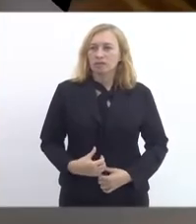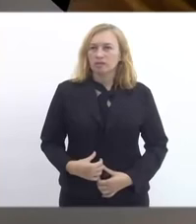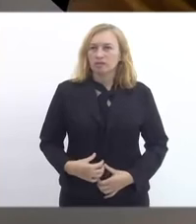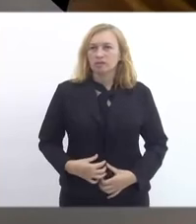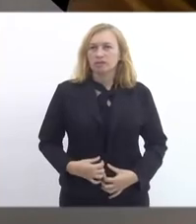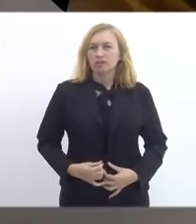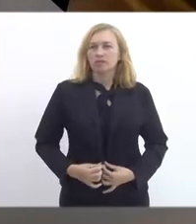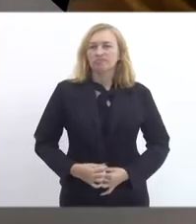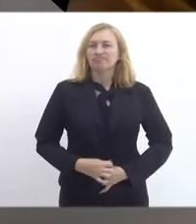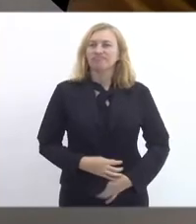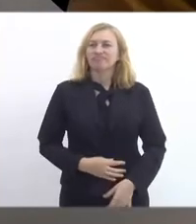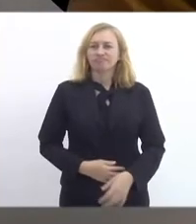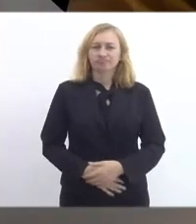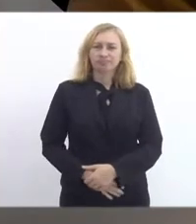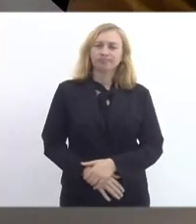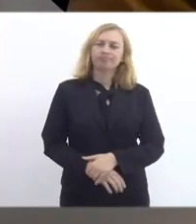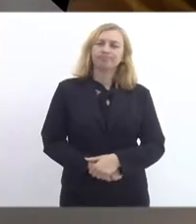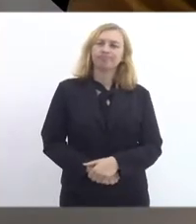Pois é.